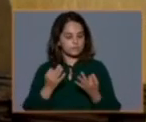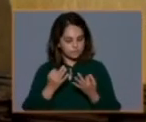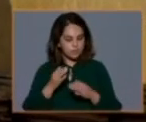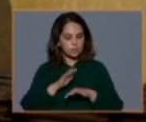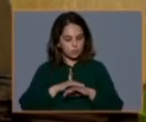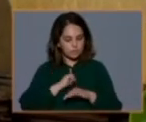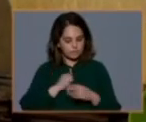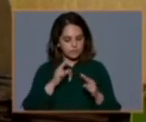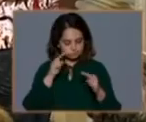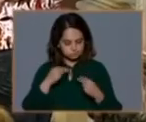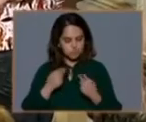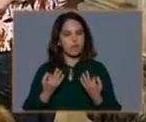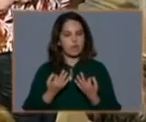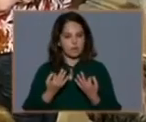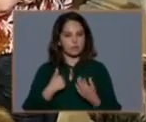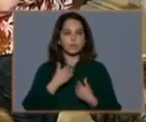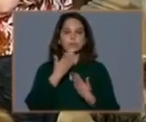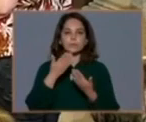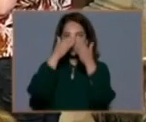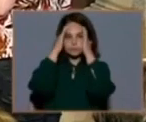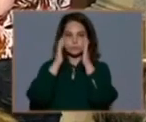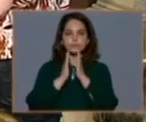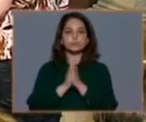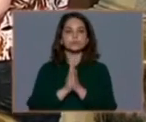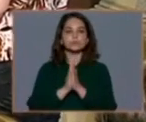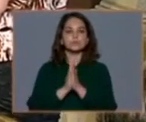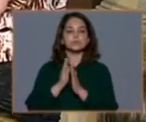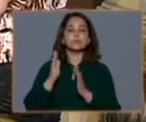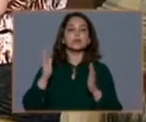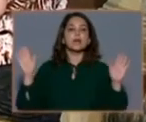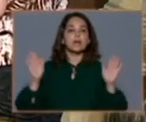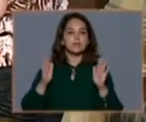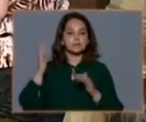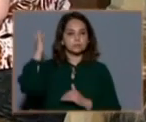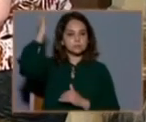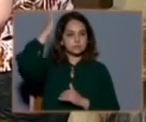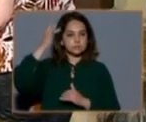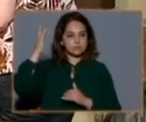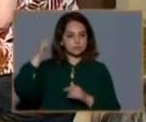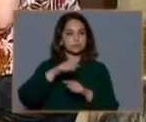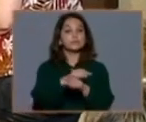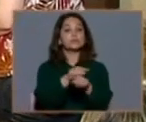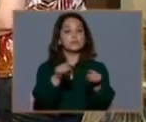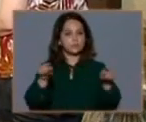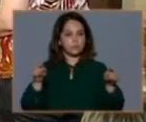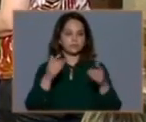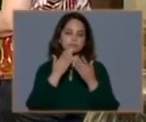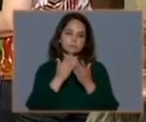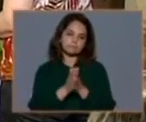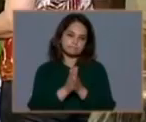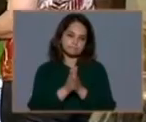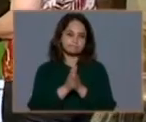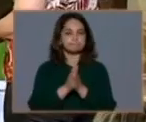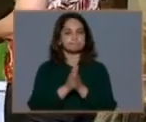grande culpa. E peço à Virgem Maria, aos anjos e santos e a vós, irmãos, que rogueis